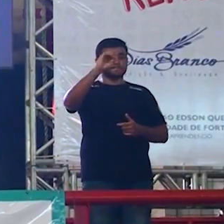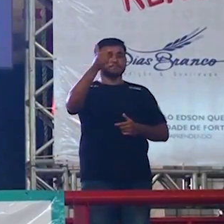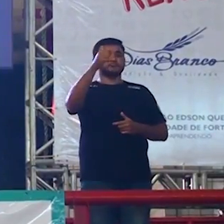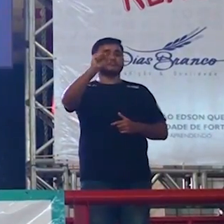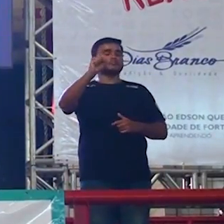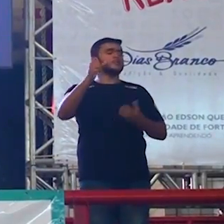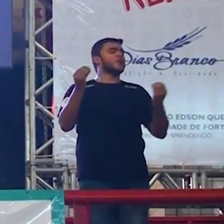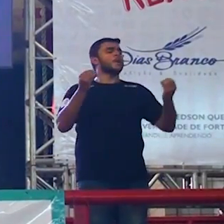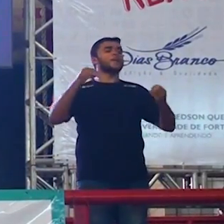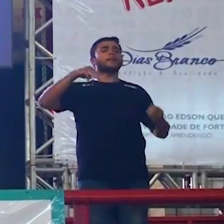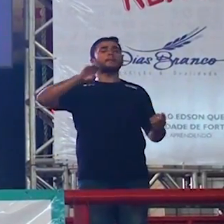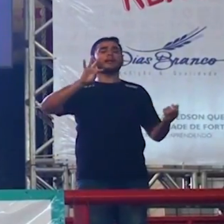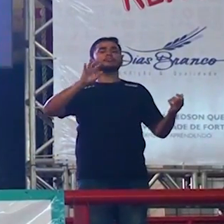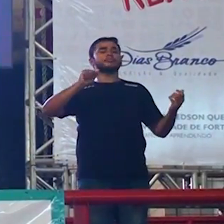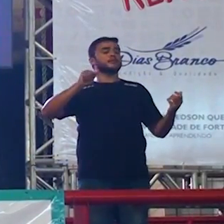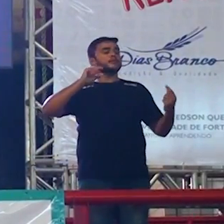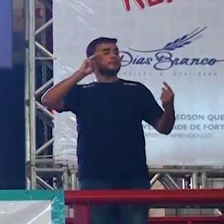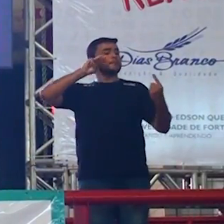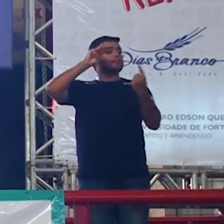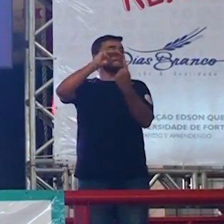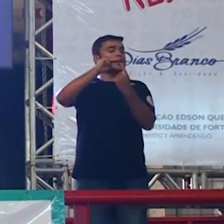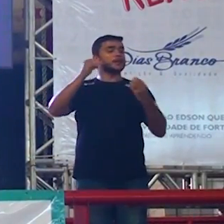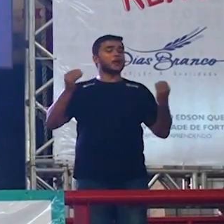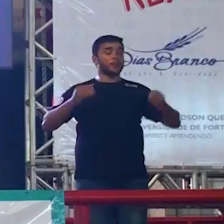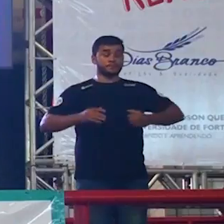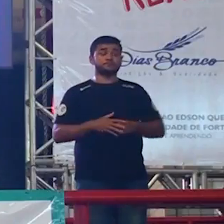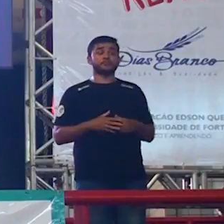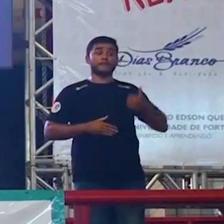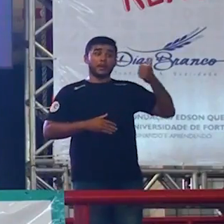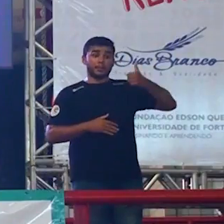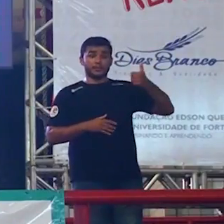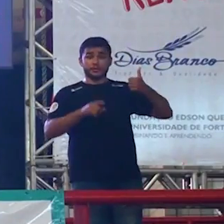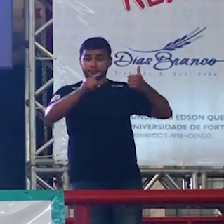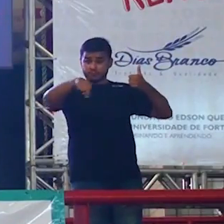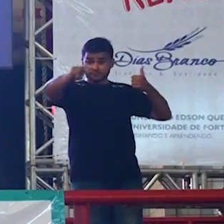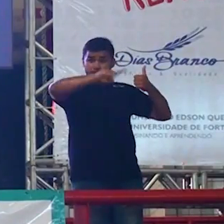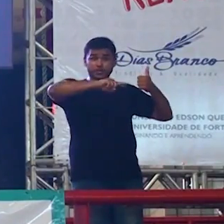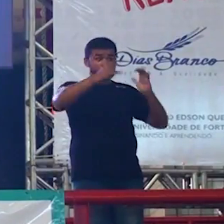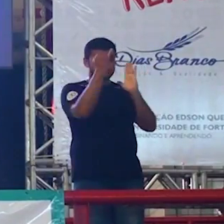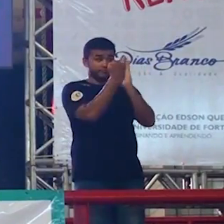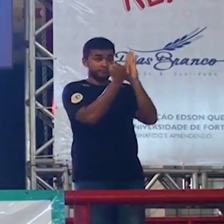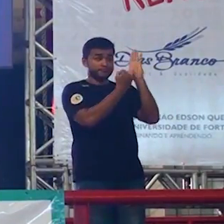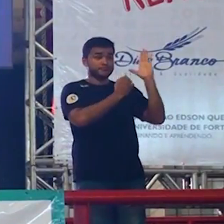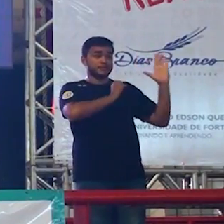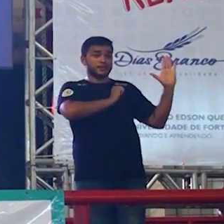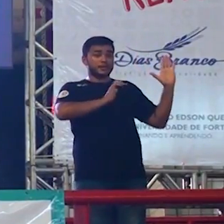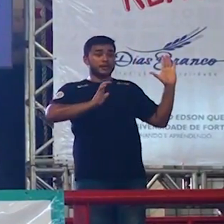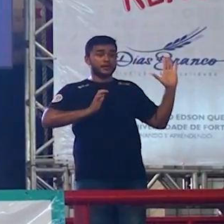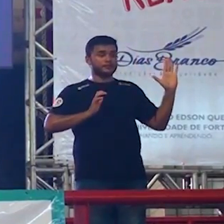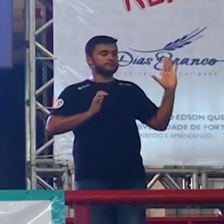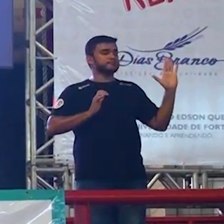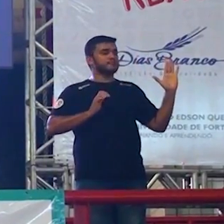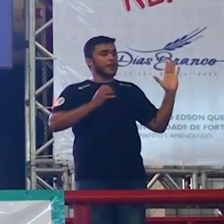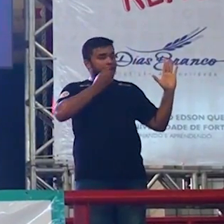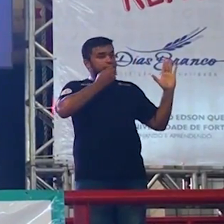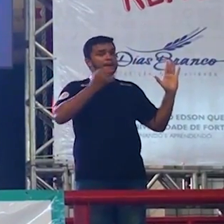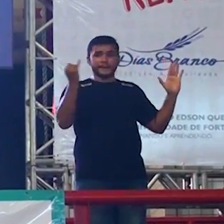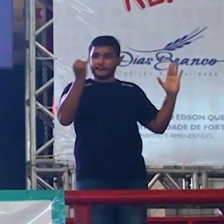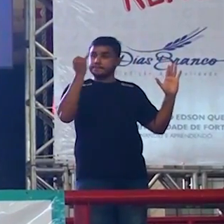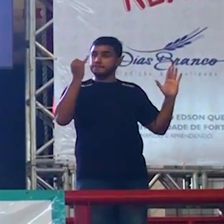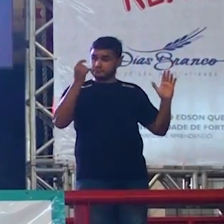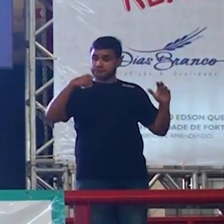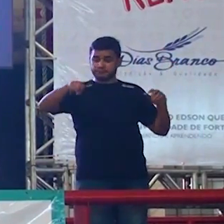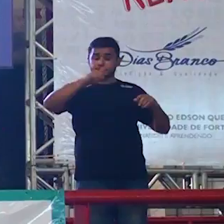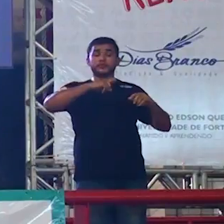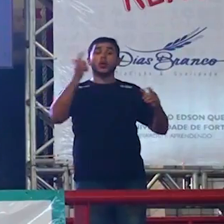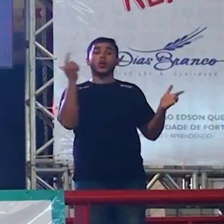algumas metas para isso se tornar realidade. Primeira meta você já fez. Se inscrever no Academia Enem. Isso é uma